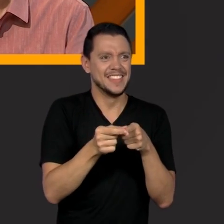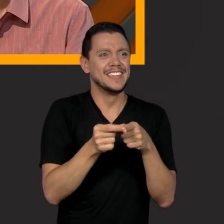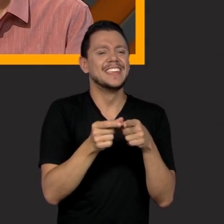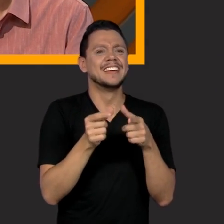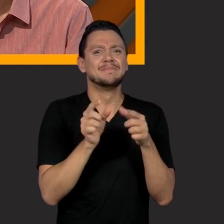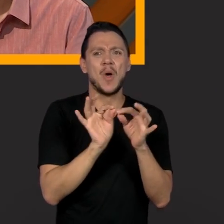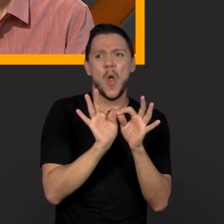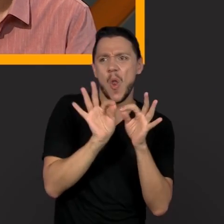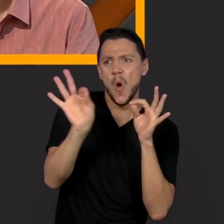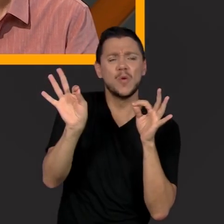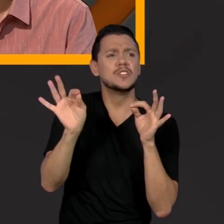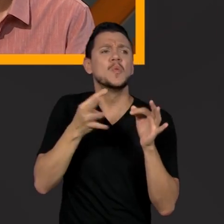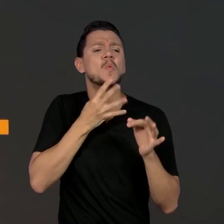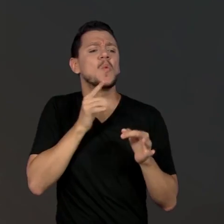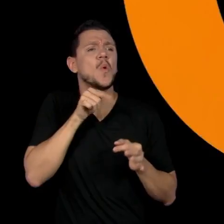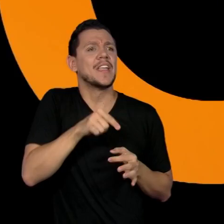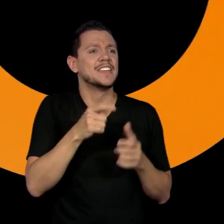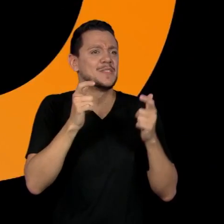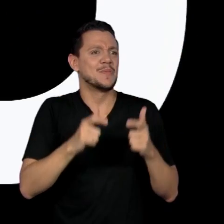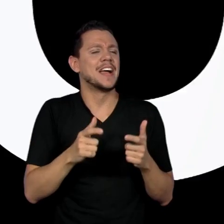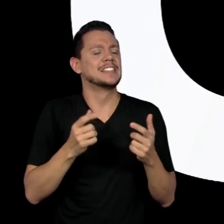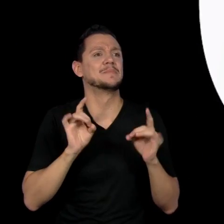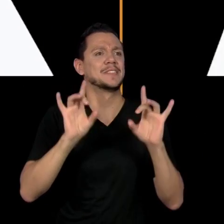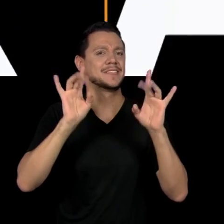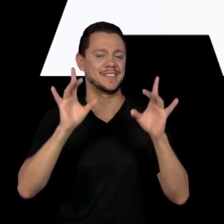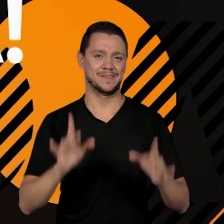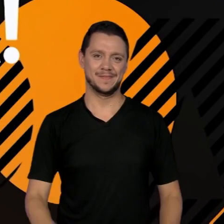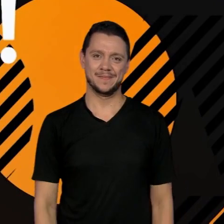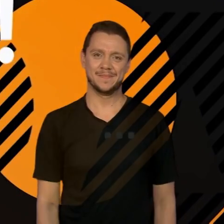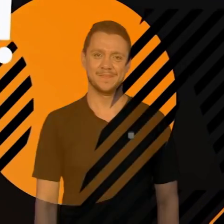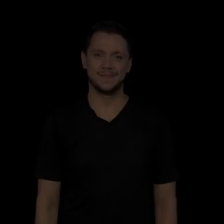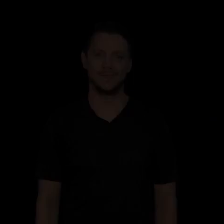da riqueza que é a periferia.